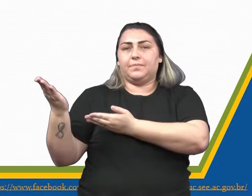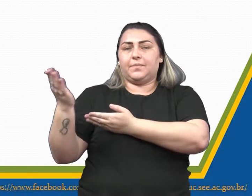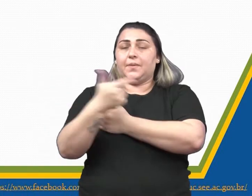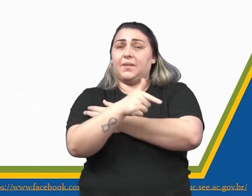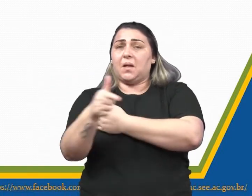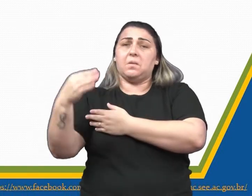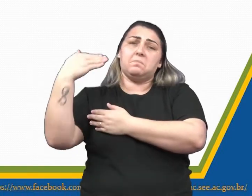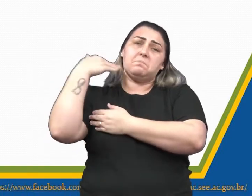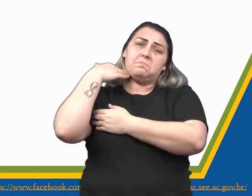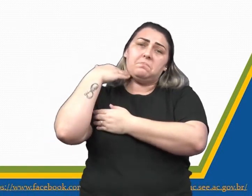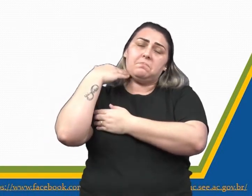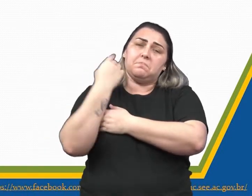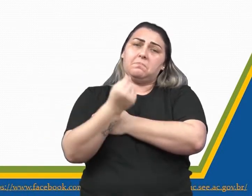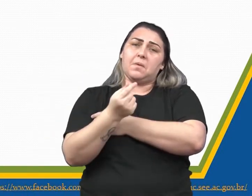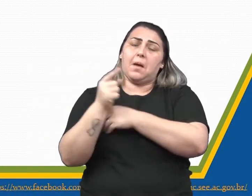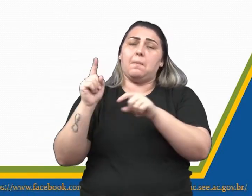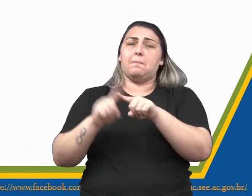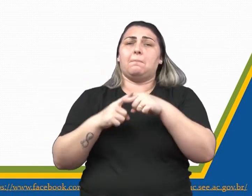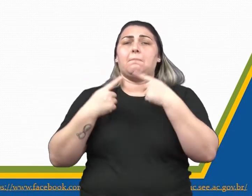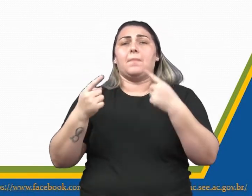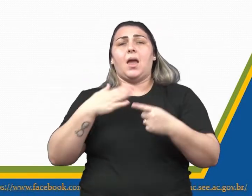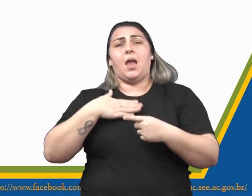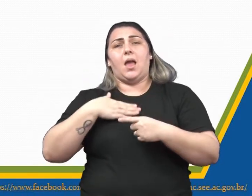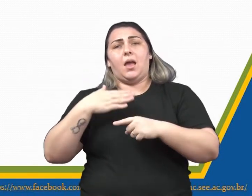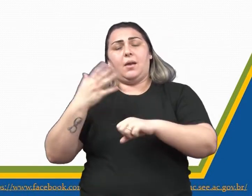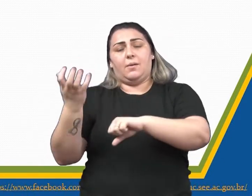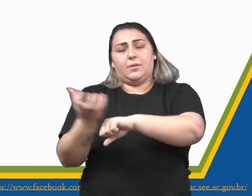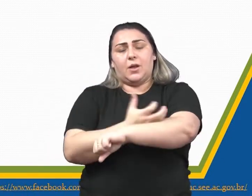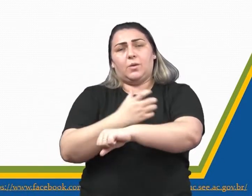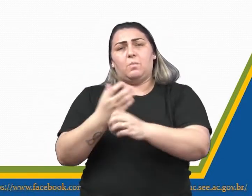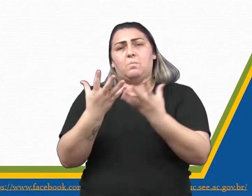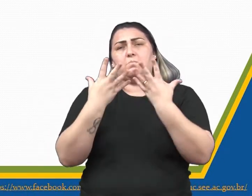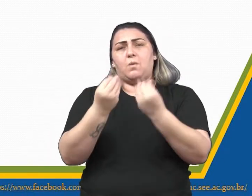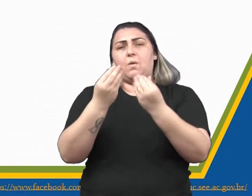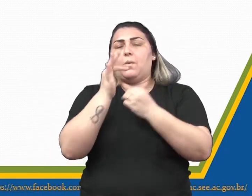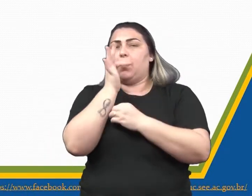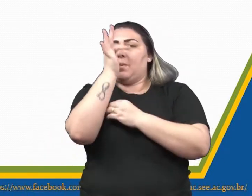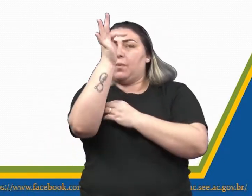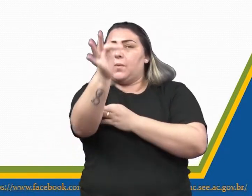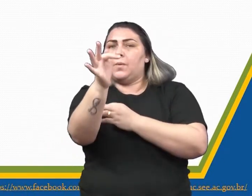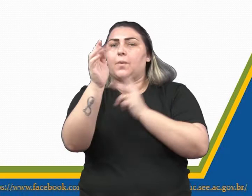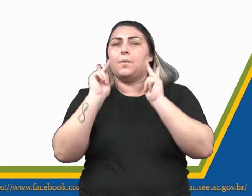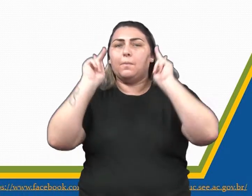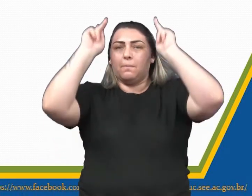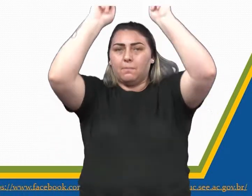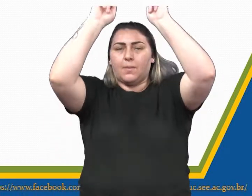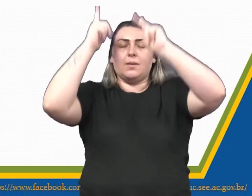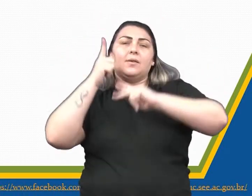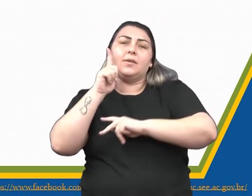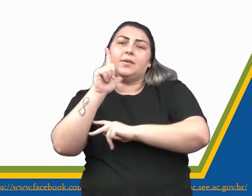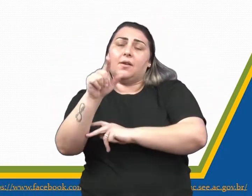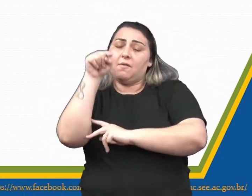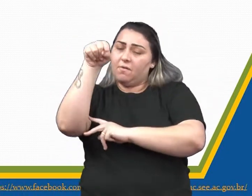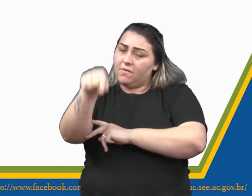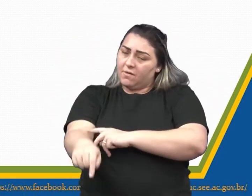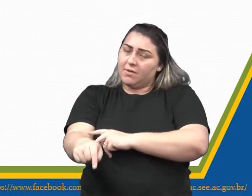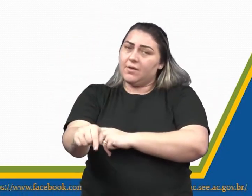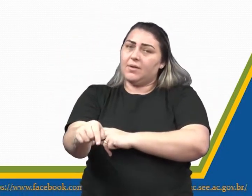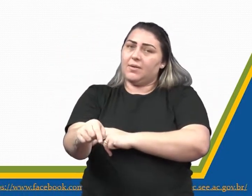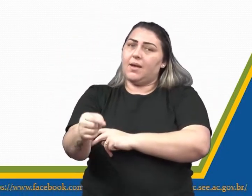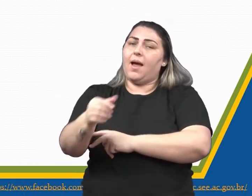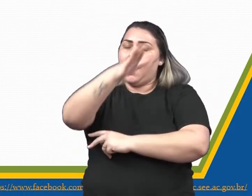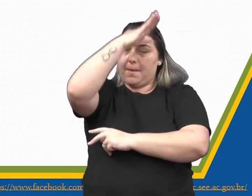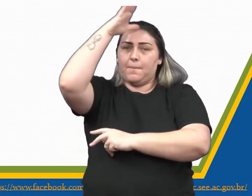banco, porém, meu jardim está cheio de rosas. Se o Papa ganha a parada, você me garante que a Amazônia